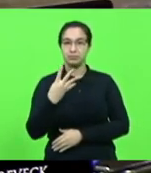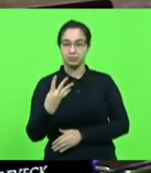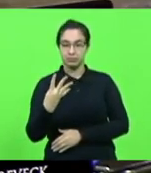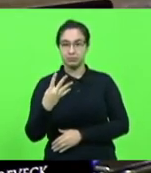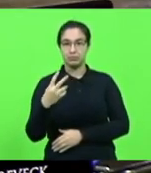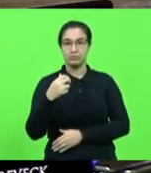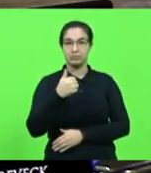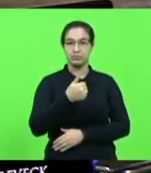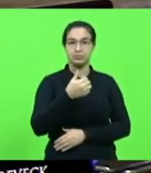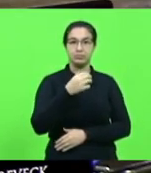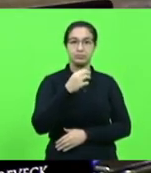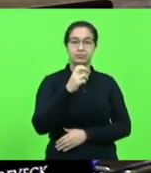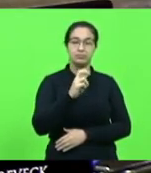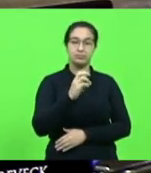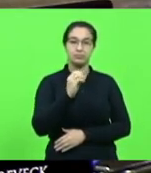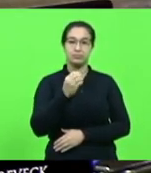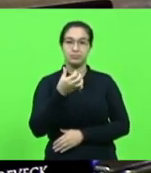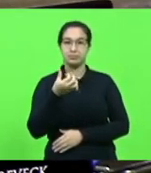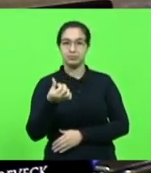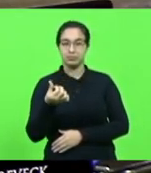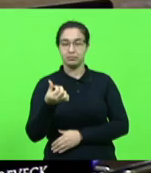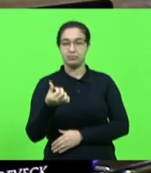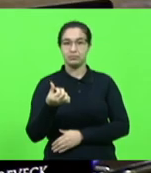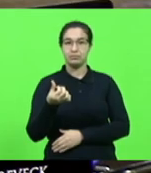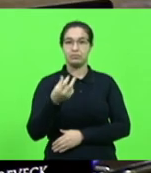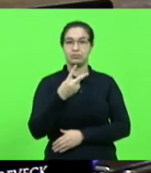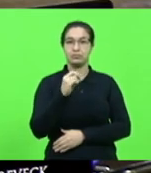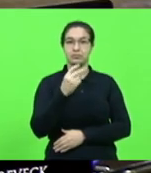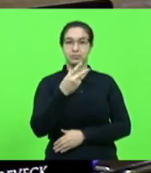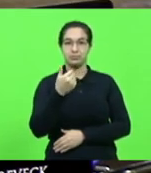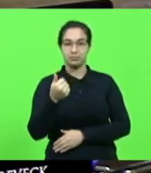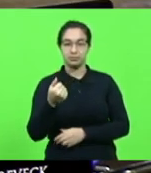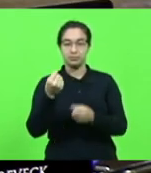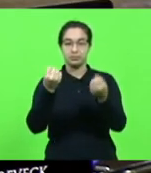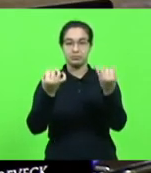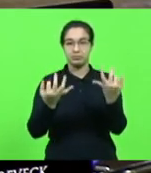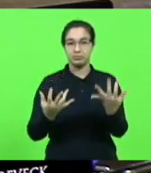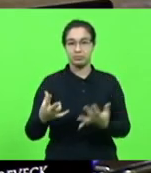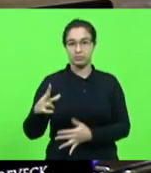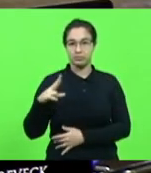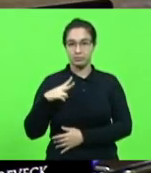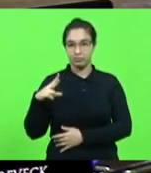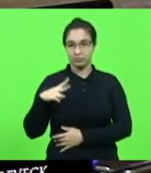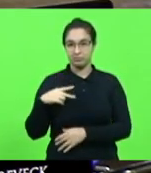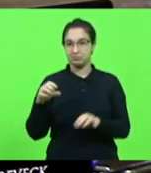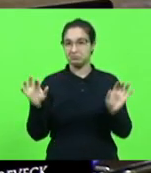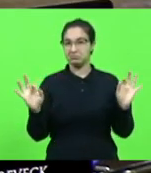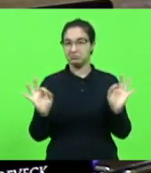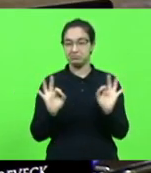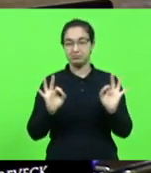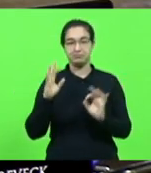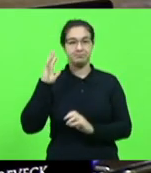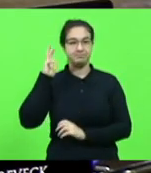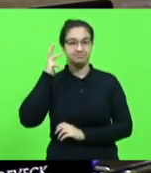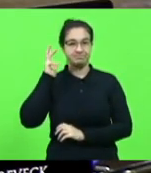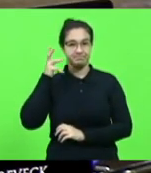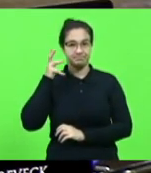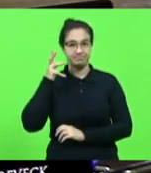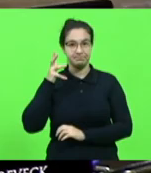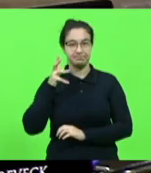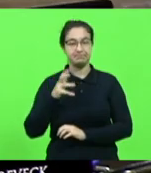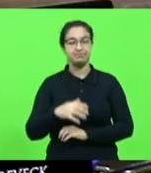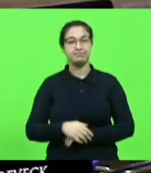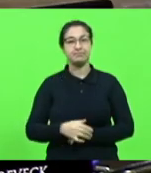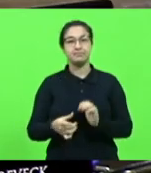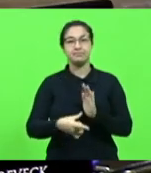a 1517, 2021. Explicações pessoais. Não houve oradores inscritos. Nada mais